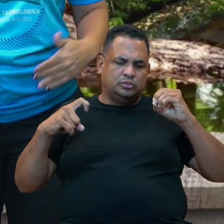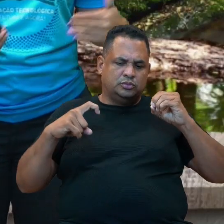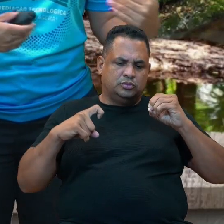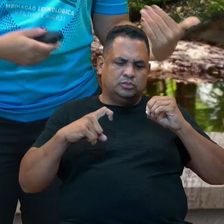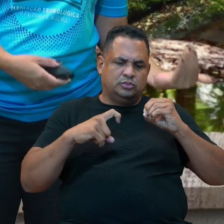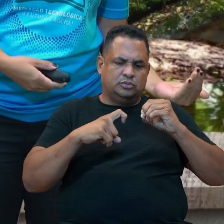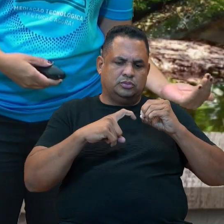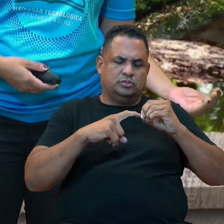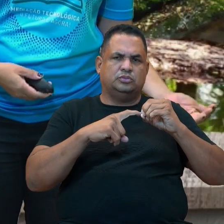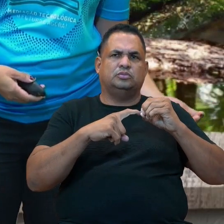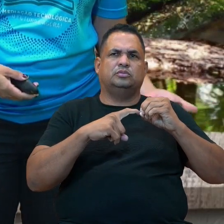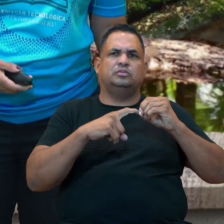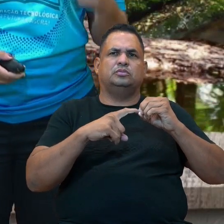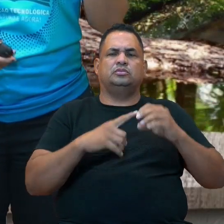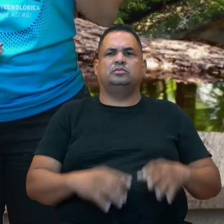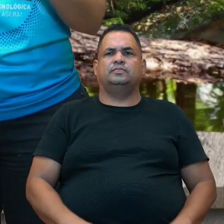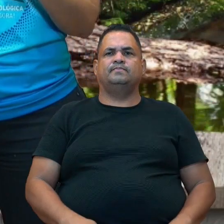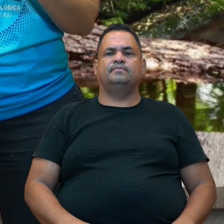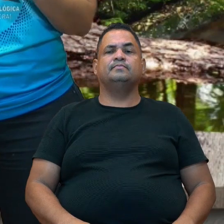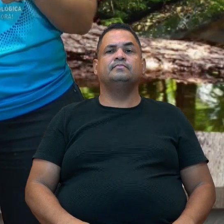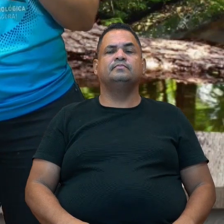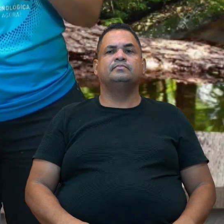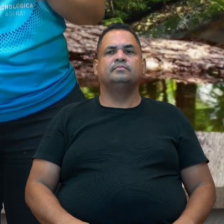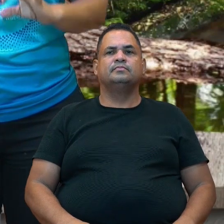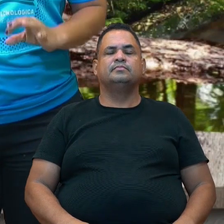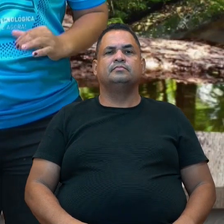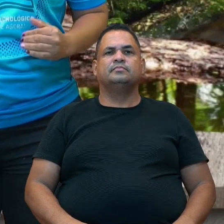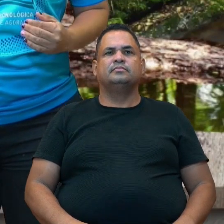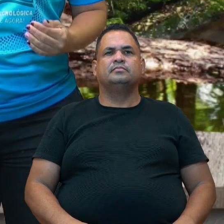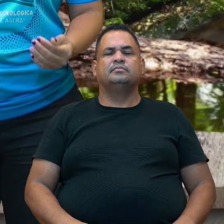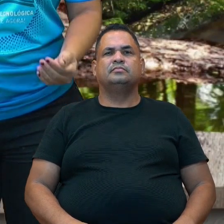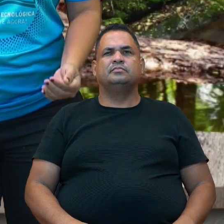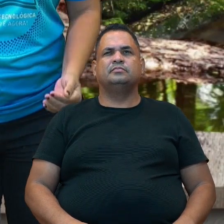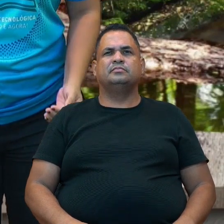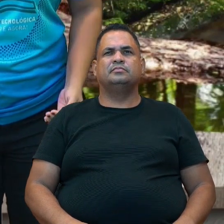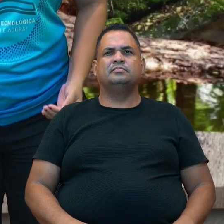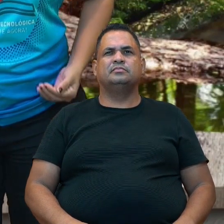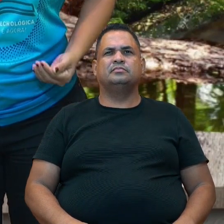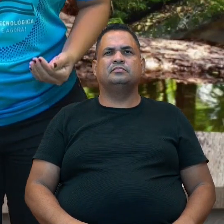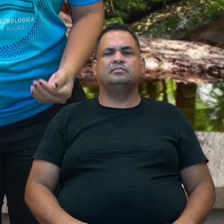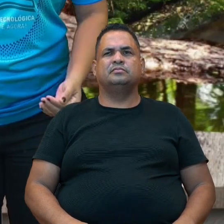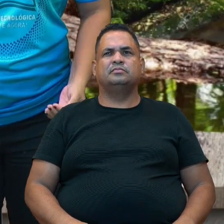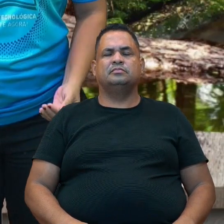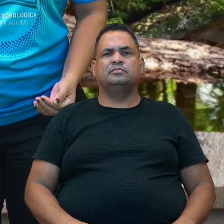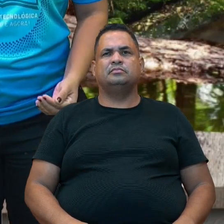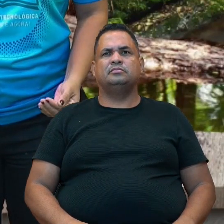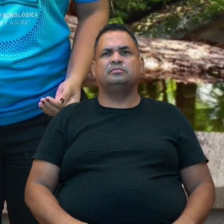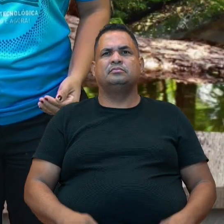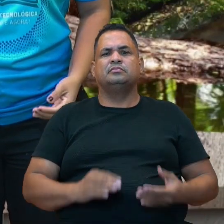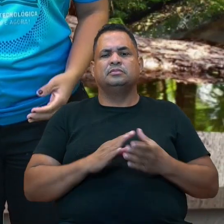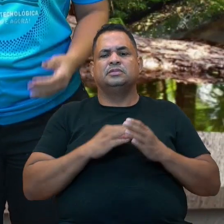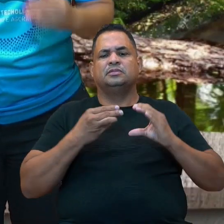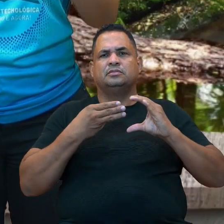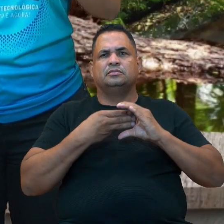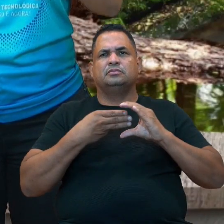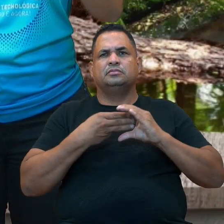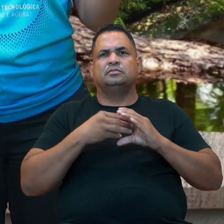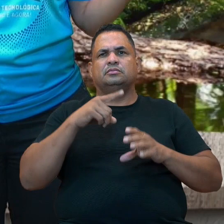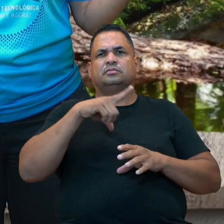masculino, os espermatozoides. Tudo bem? E aí, nessas células, você vai ter